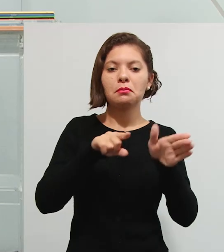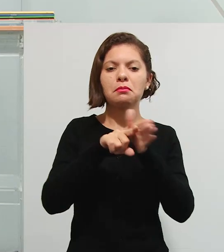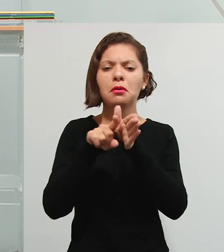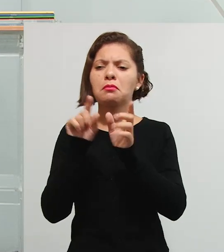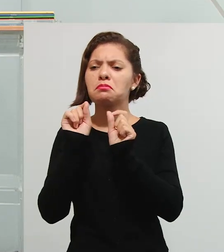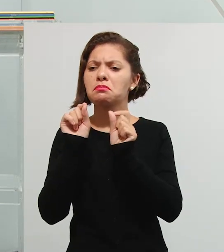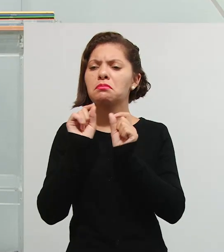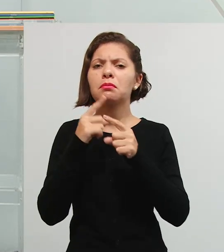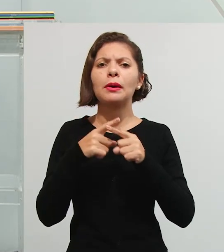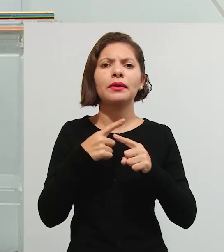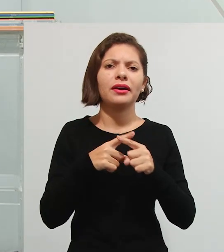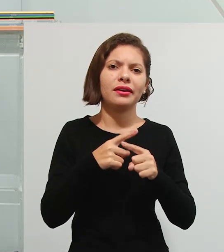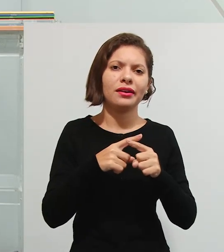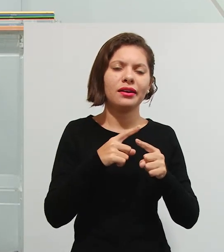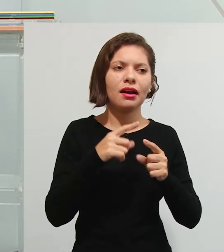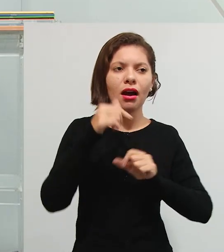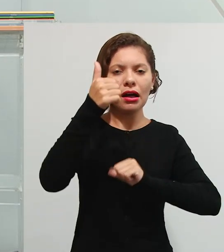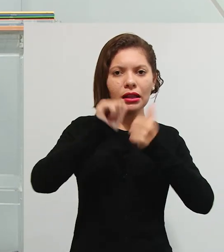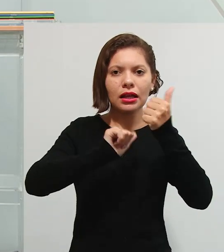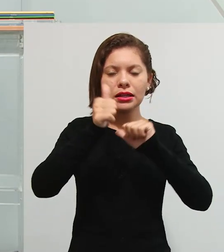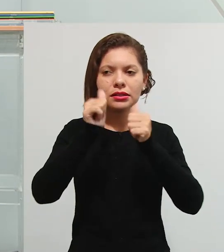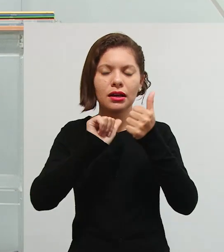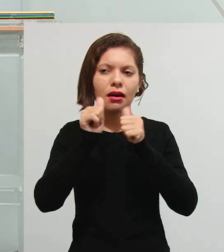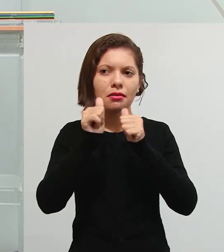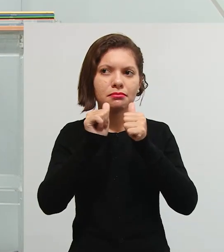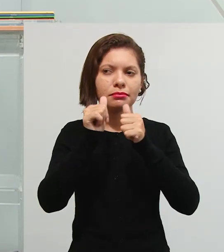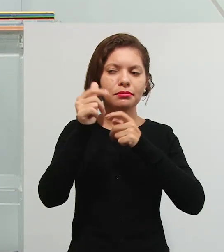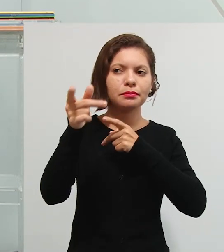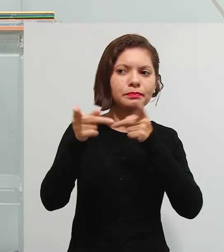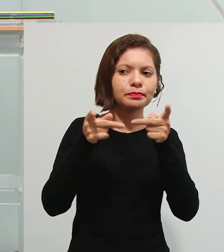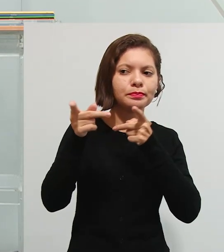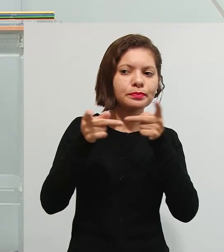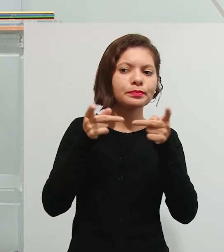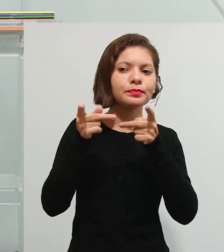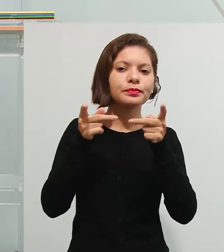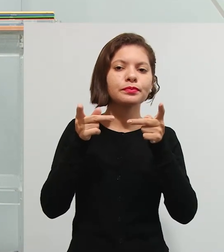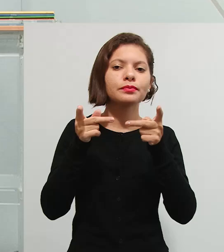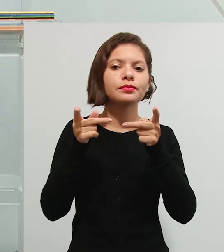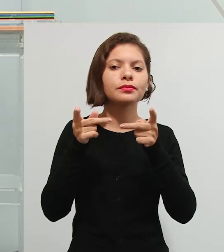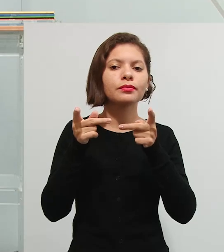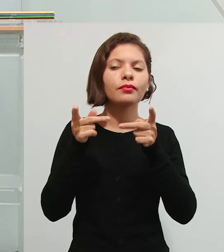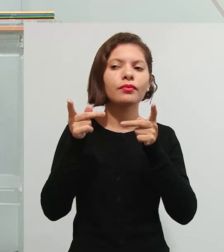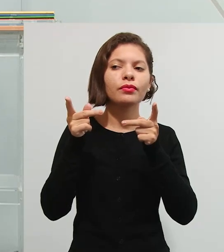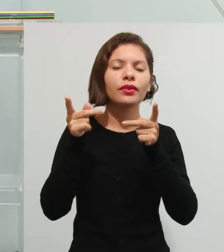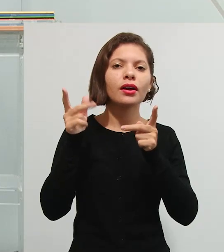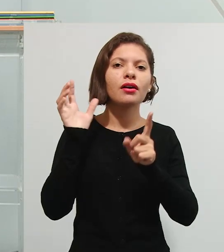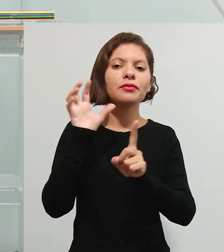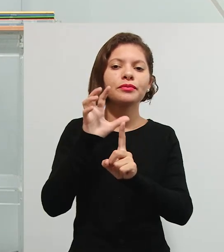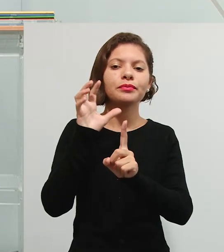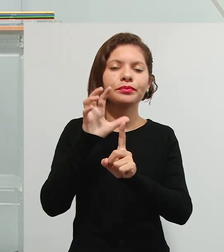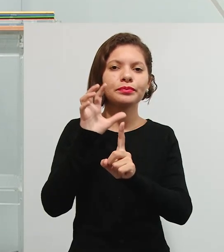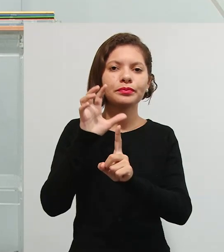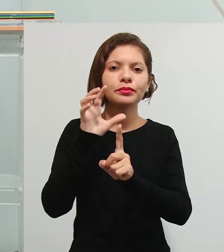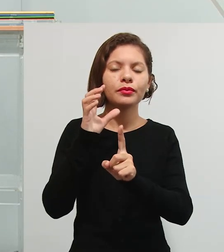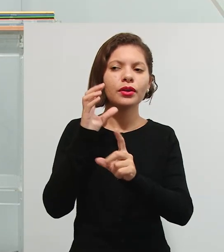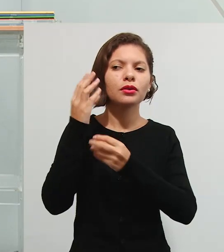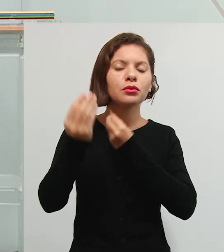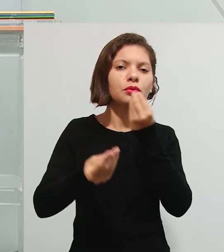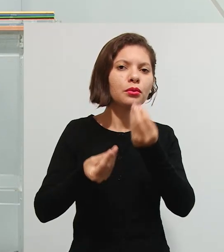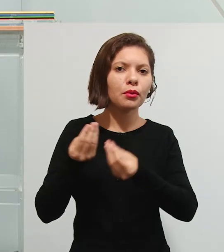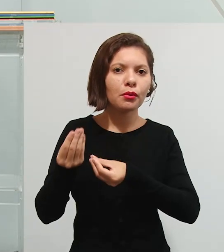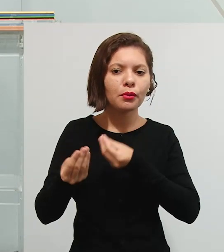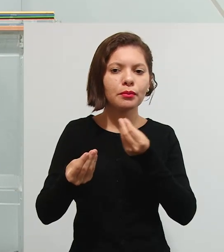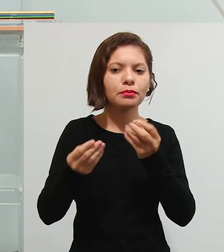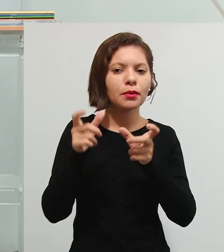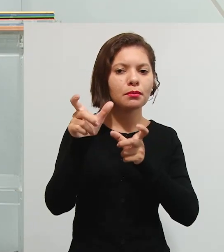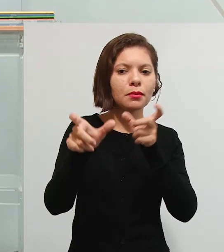de Ética em Pesquisa? Para analisar se o projeto de pesquisa está afetando e como está afetando